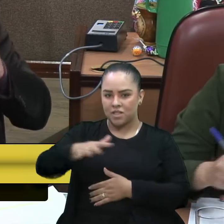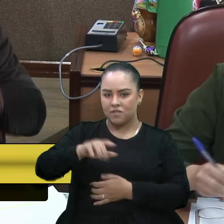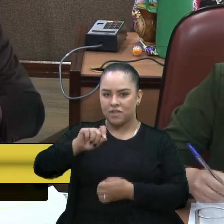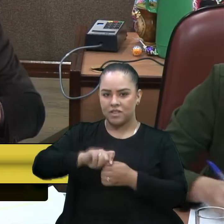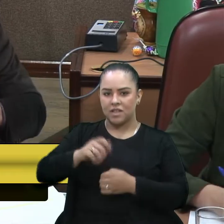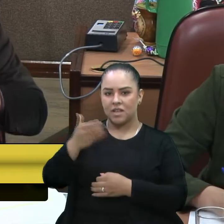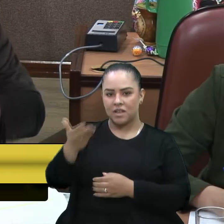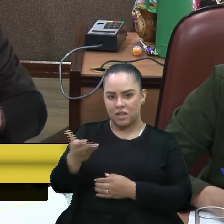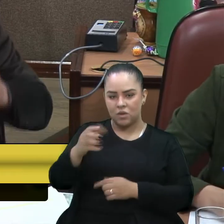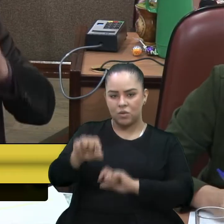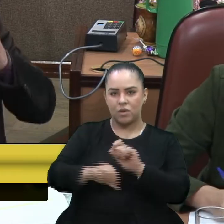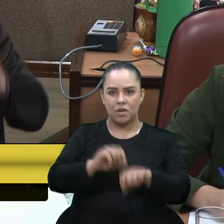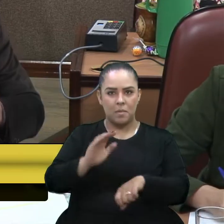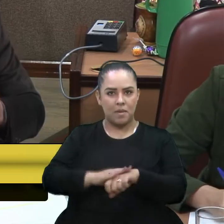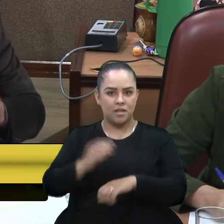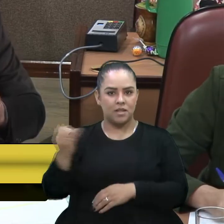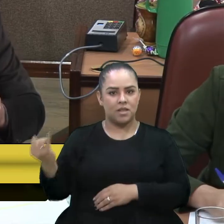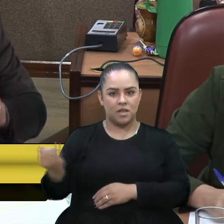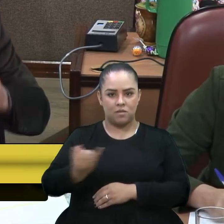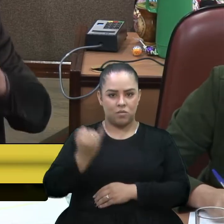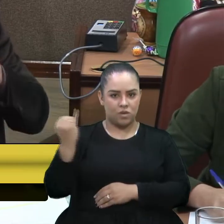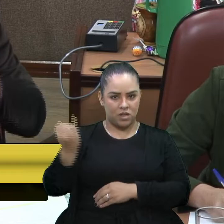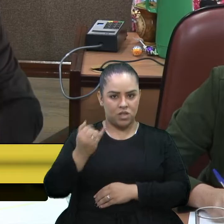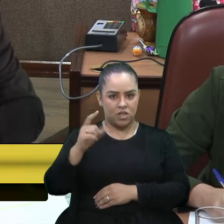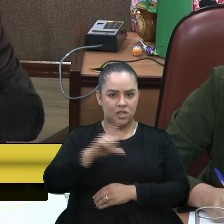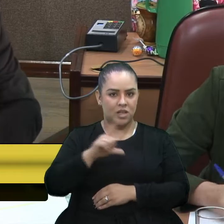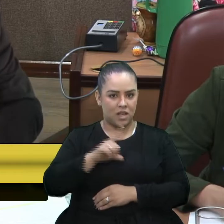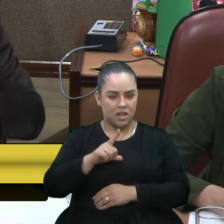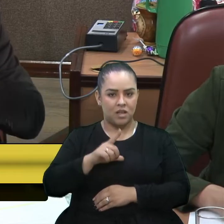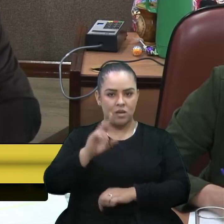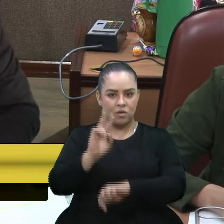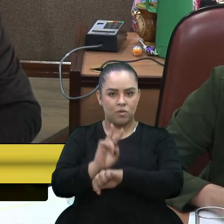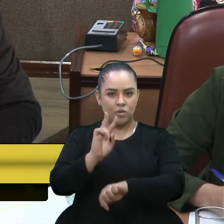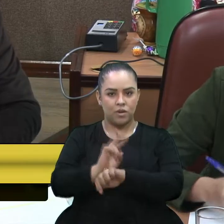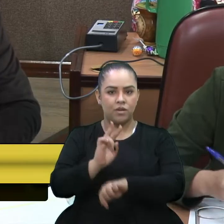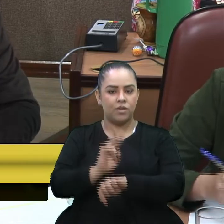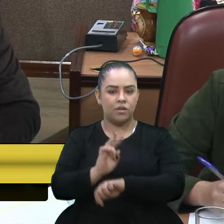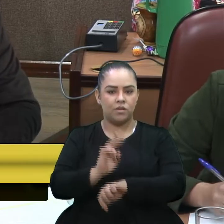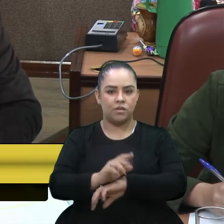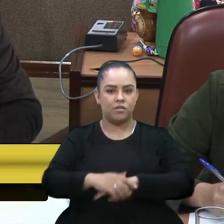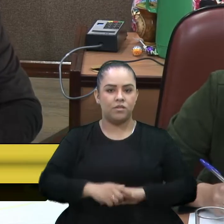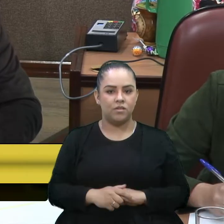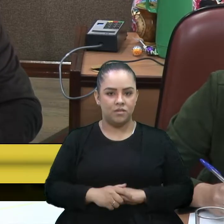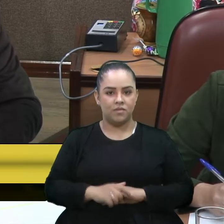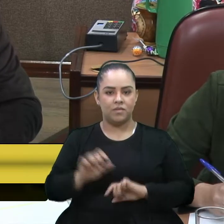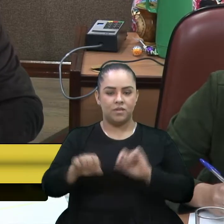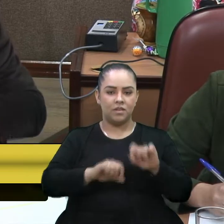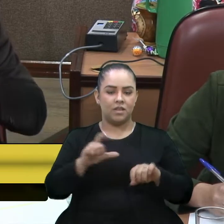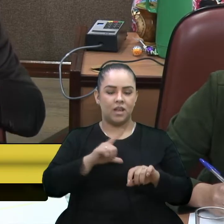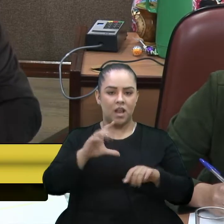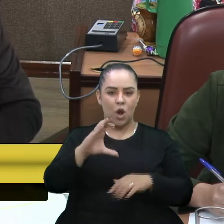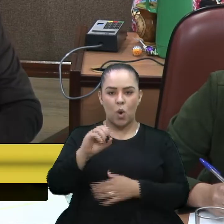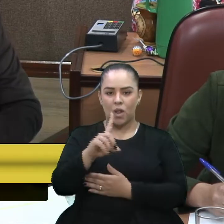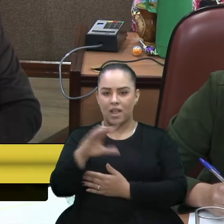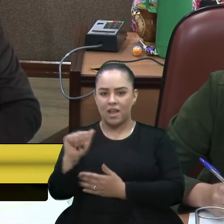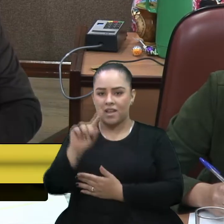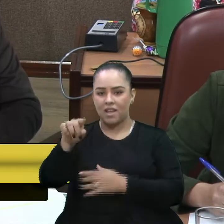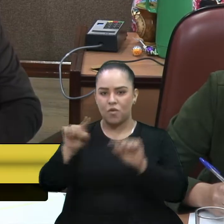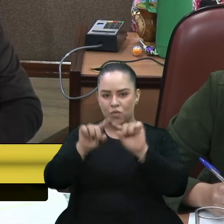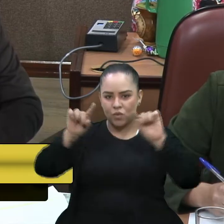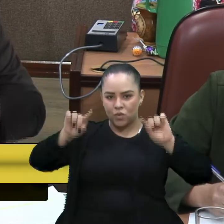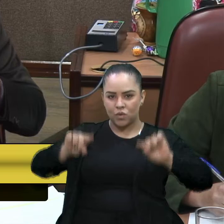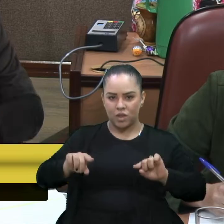que a parte mais importante, que tem que abraçar a causa em defesa da Codeca, que são os